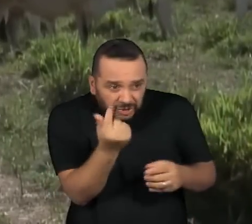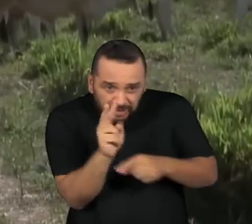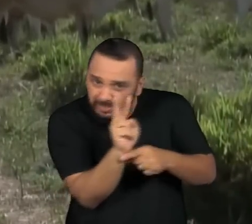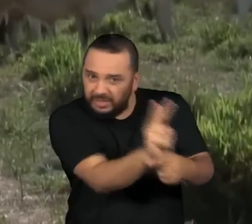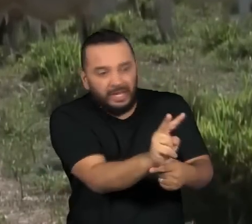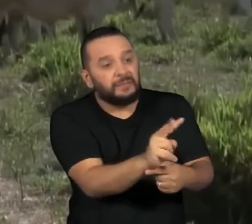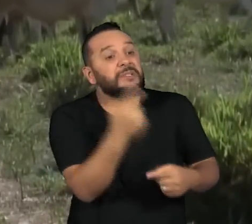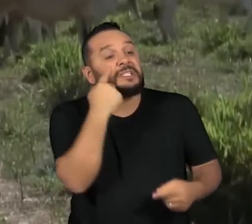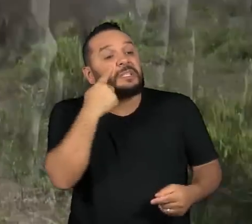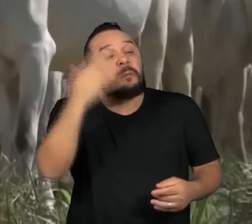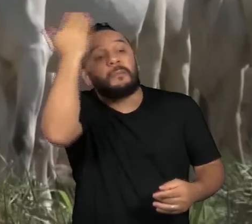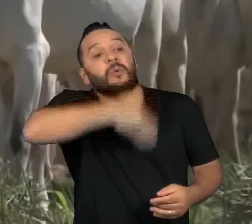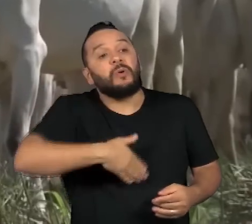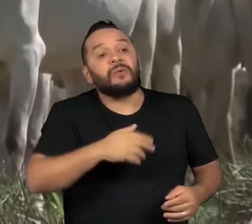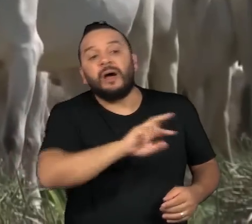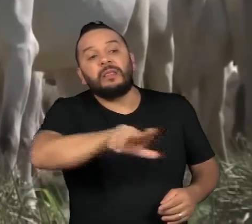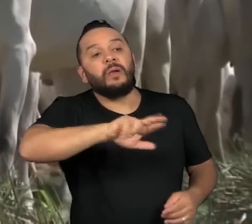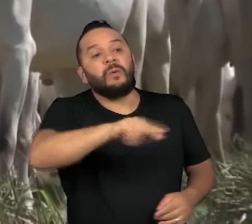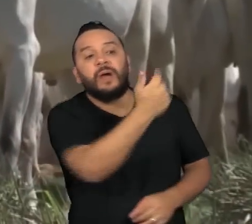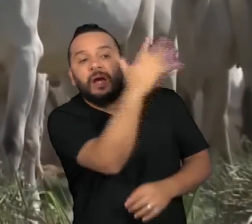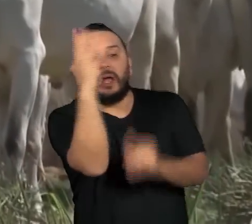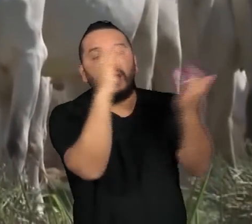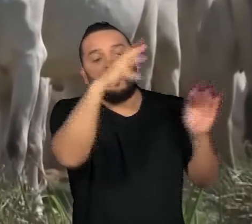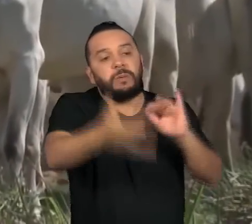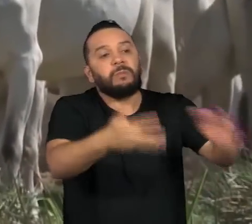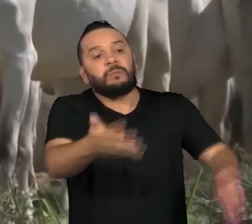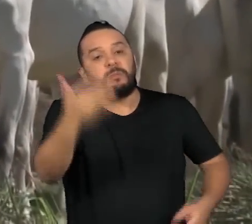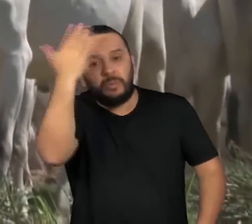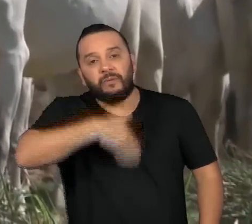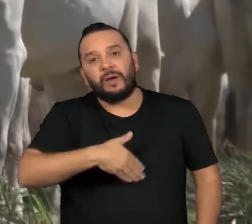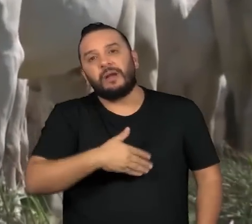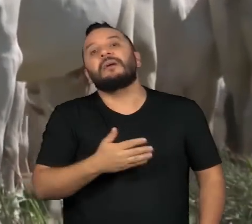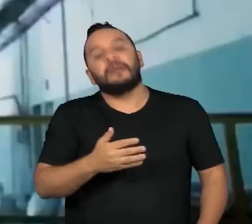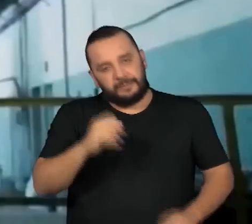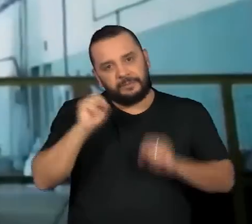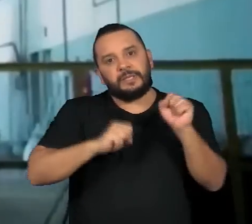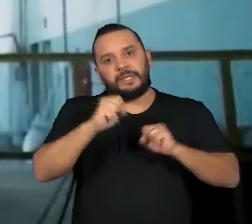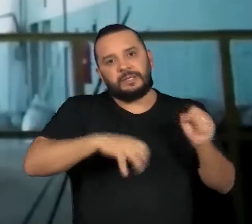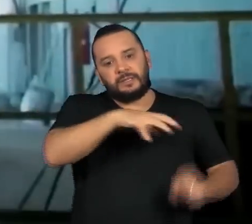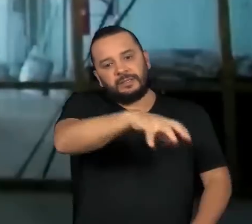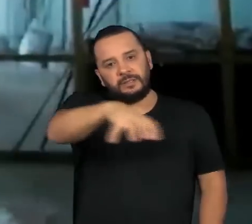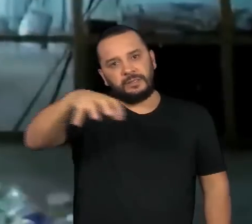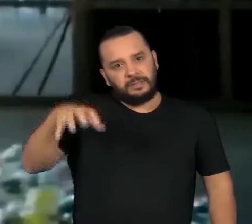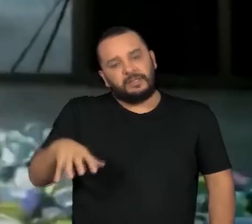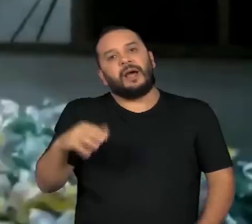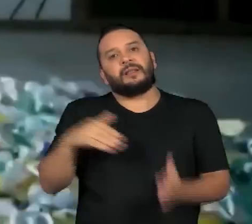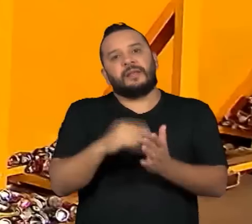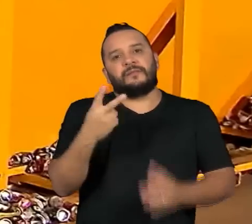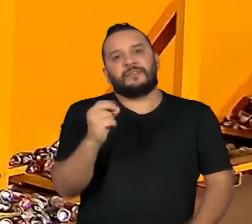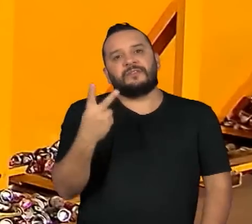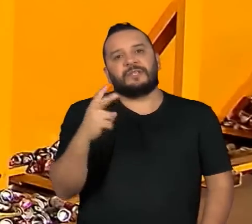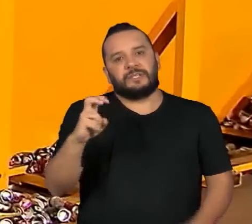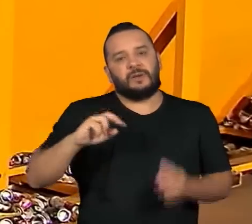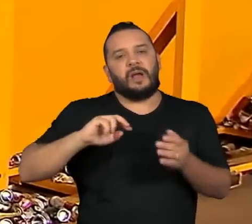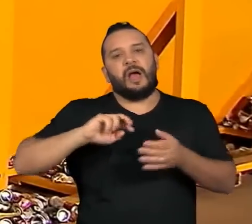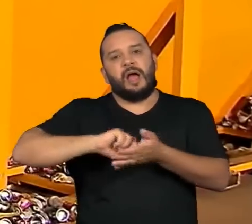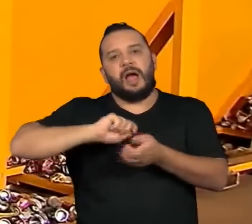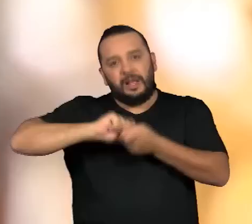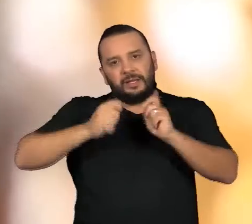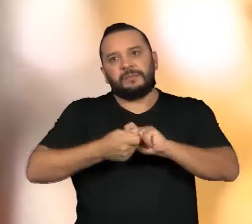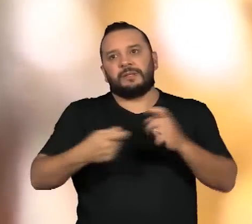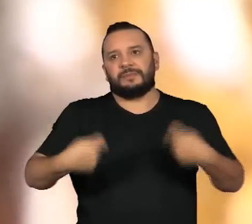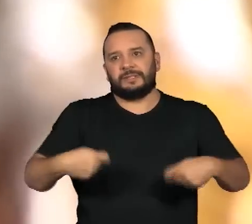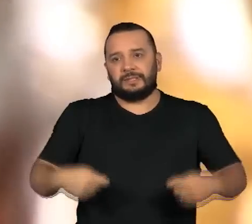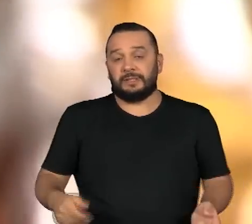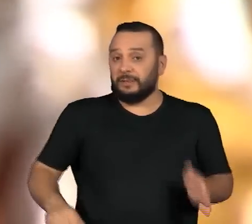setor terão até dezembro de 2025 para se adaptar. Pela primeira vez, o Brasil